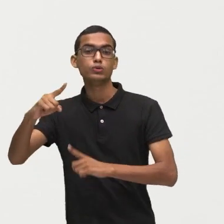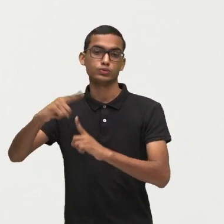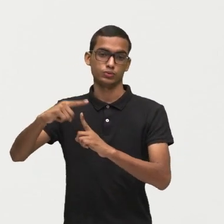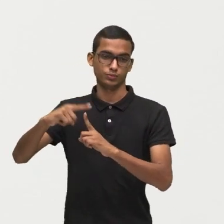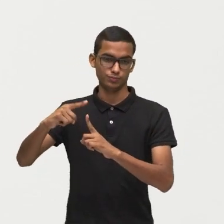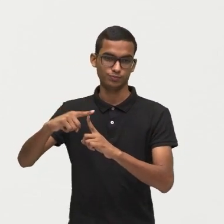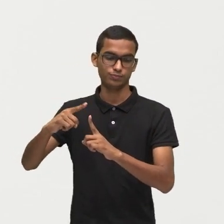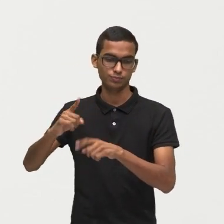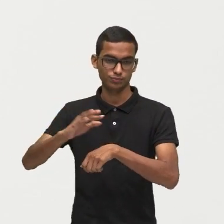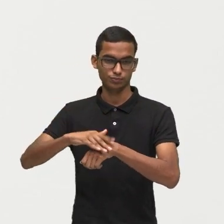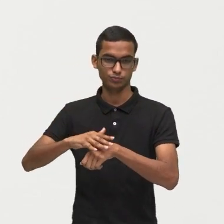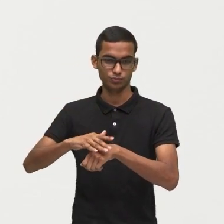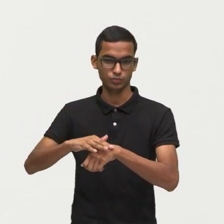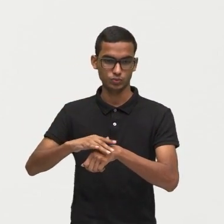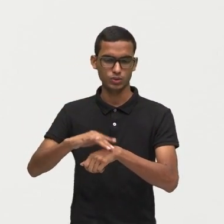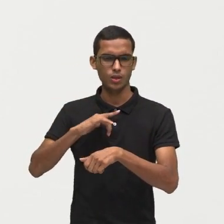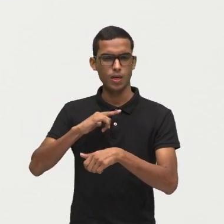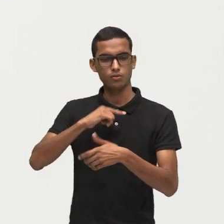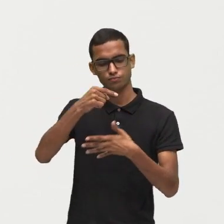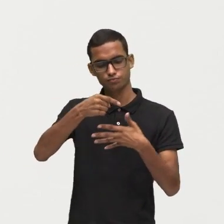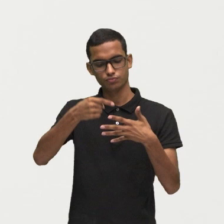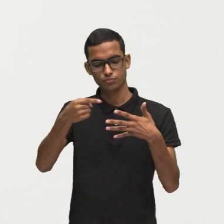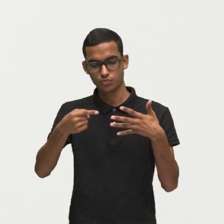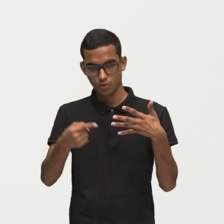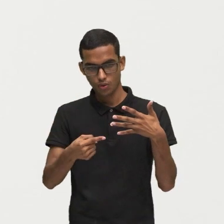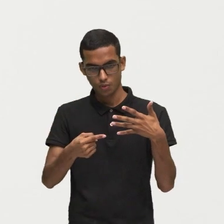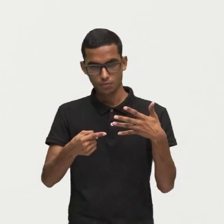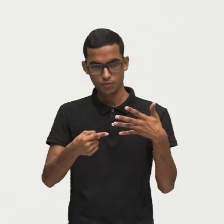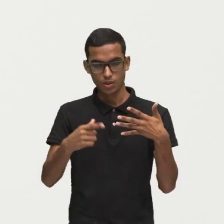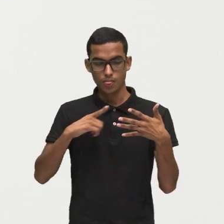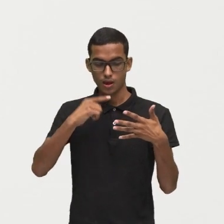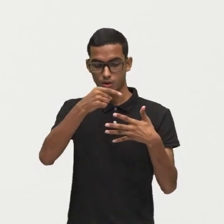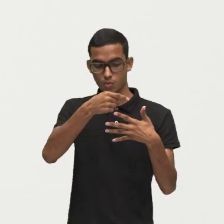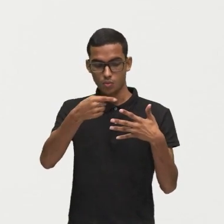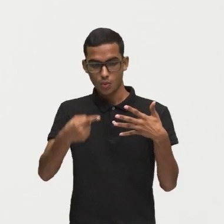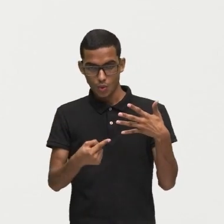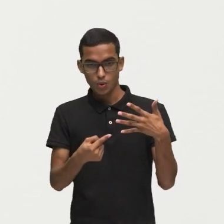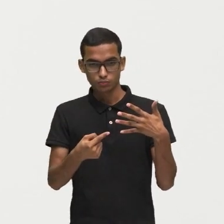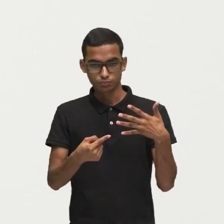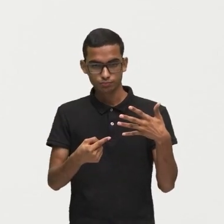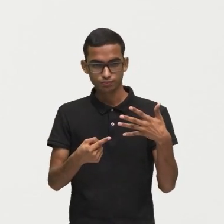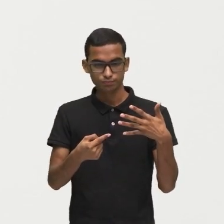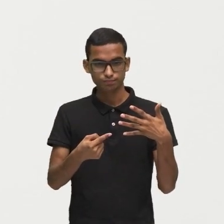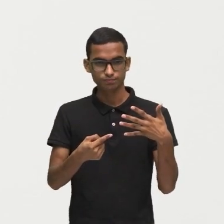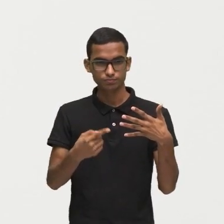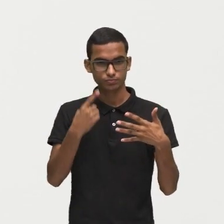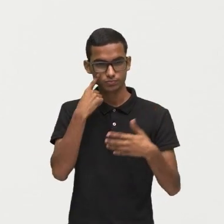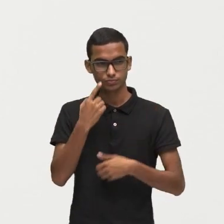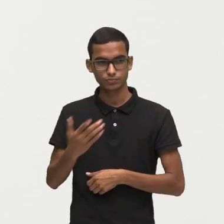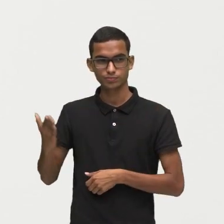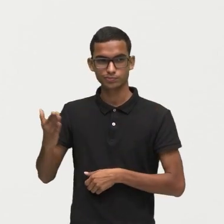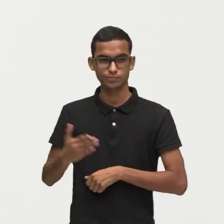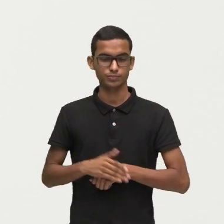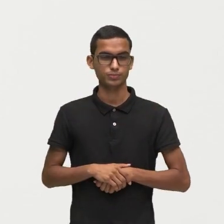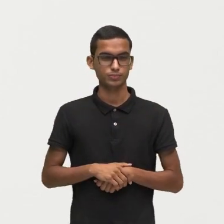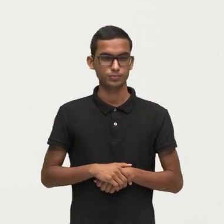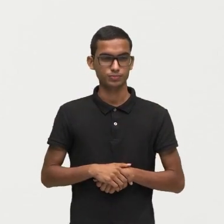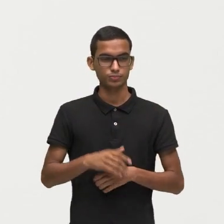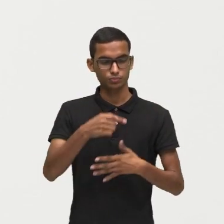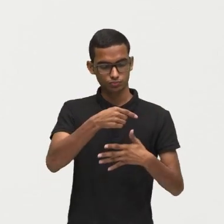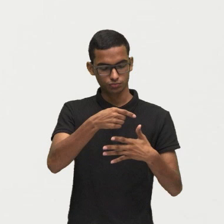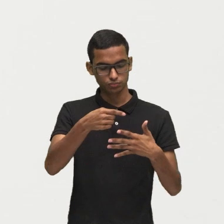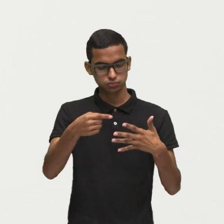algumas opções, trago aí para vocês 5 alternativas, pode entrar a próxima cartela, eu trago para vocês essas